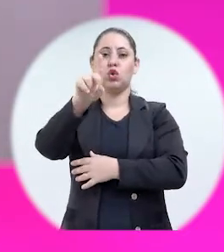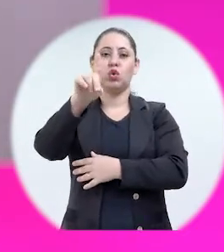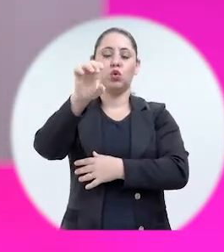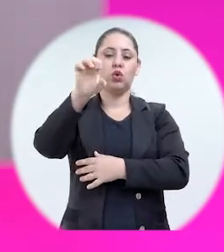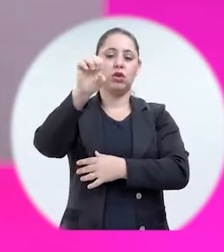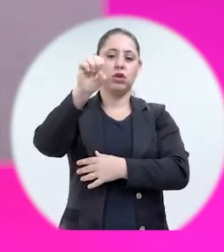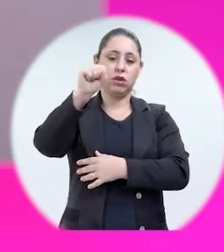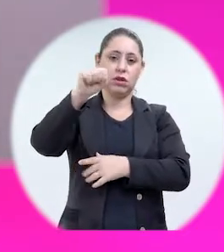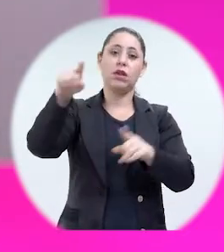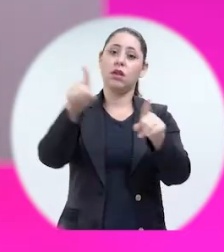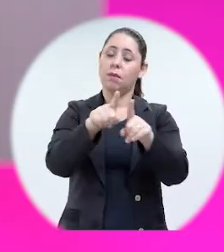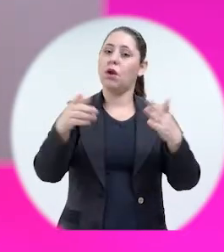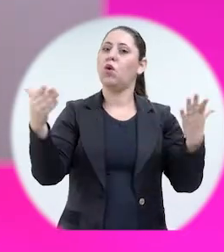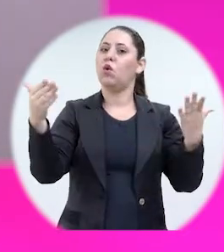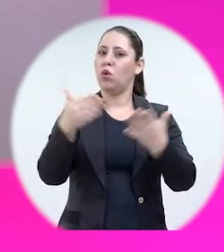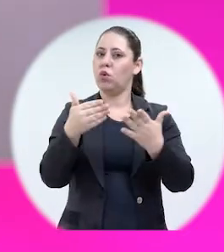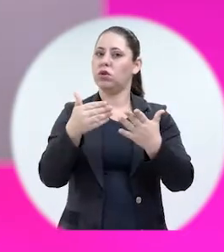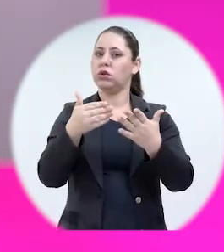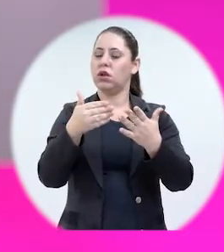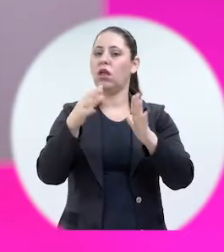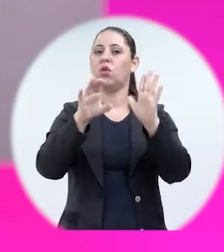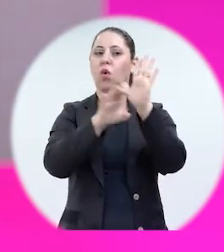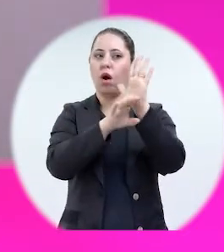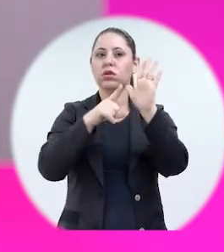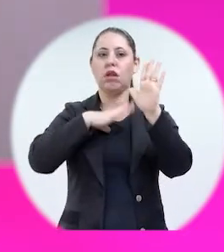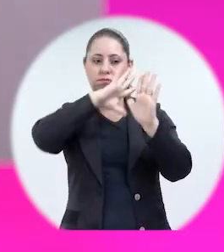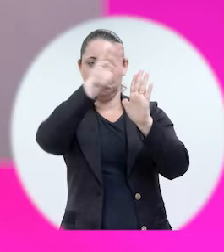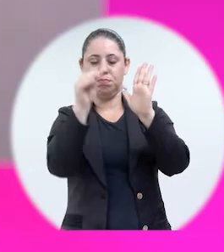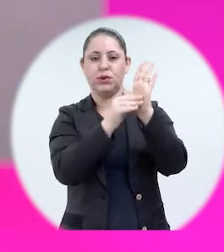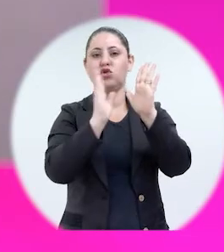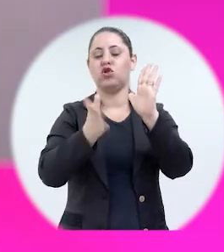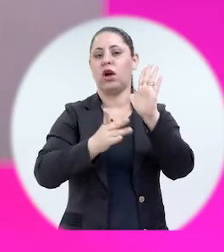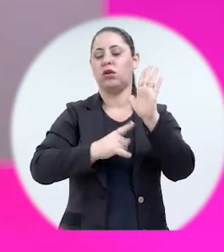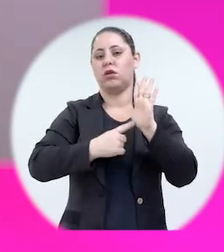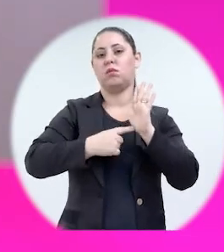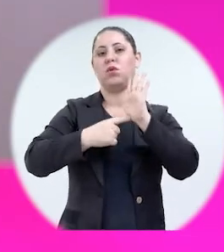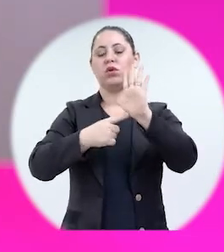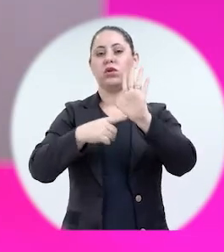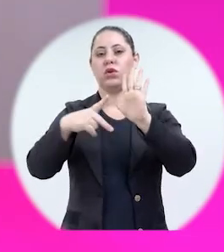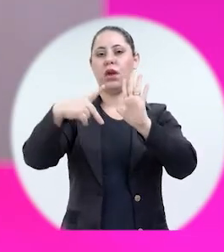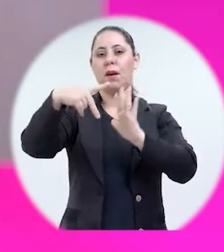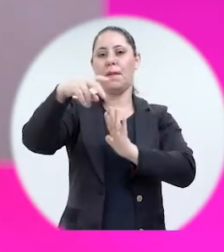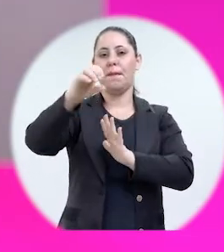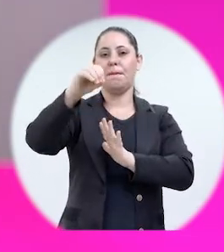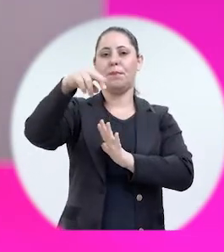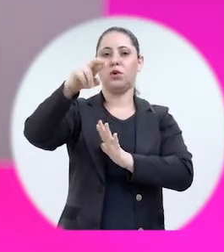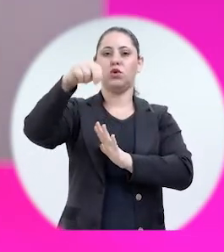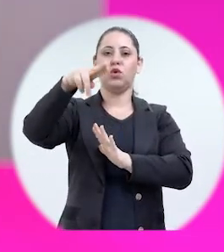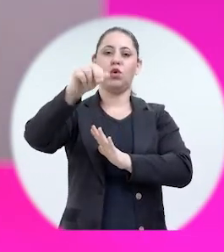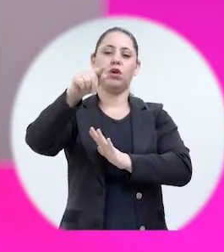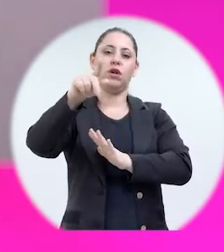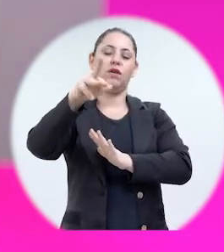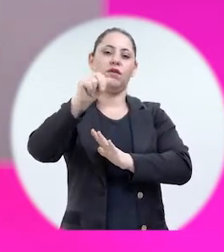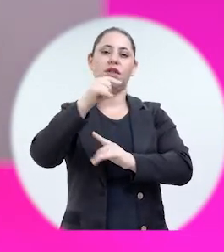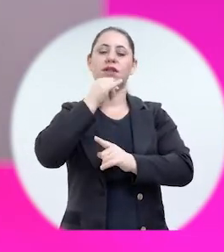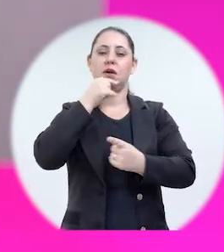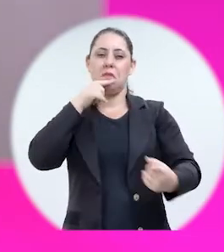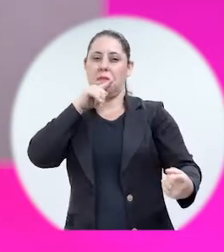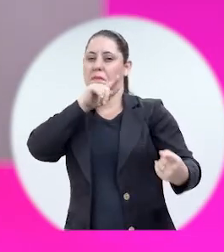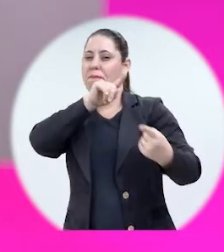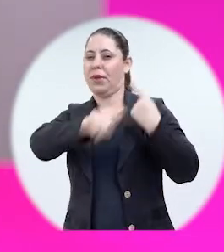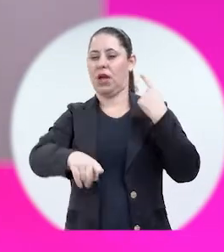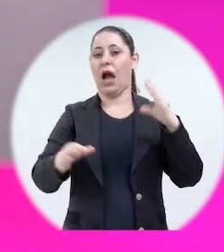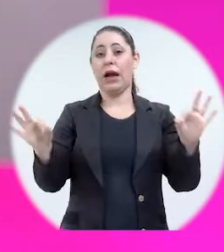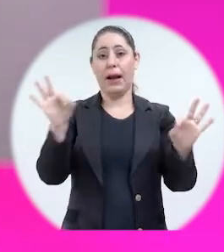está previsto dentro do Código, aquilo que a gente sempre já denominava, né, de pornografia de vingança. Então, no